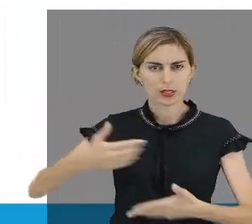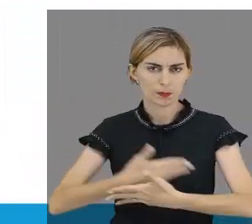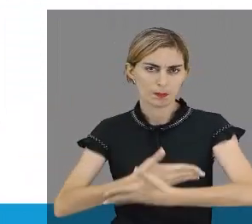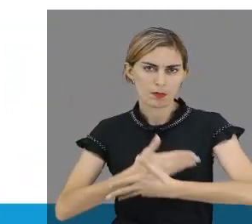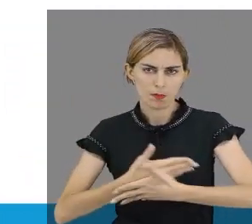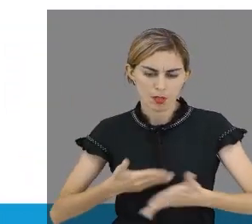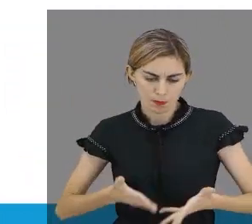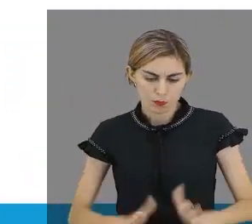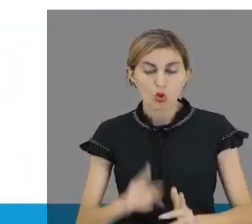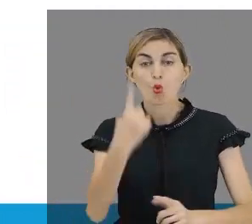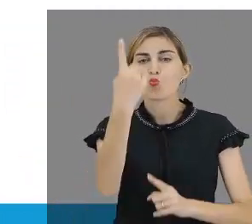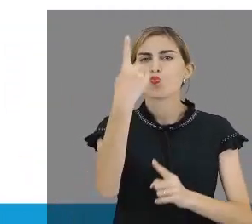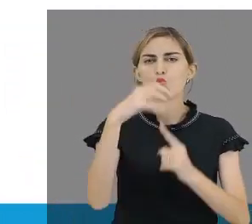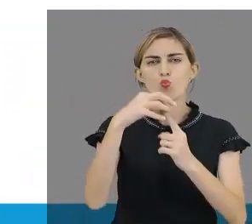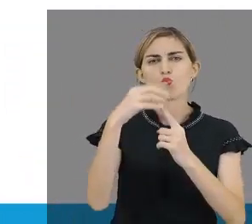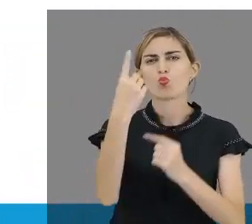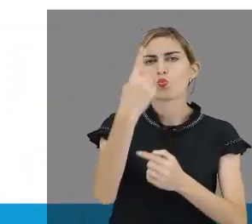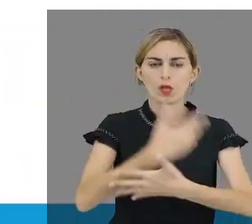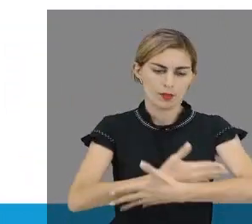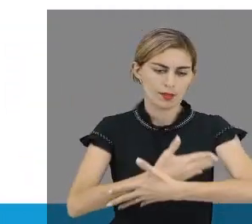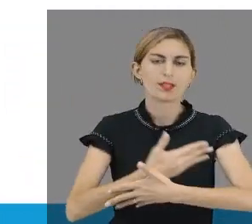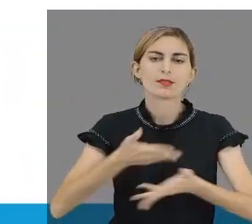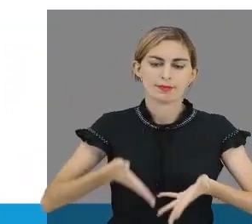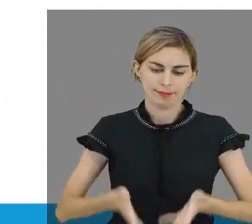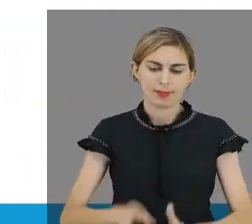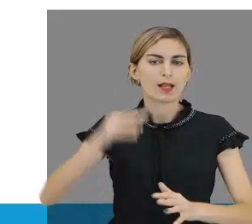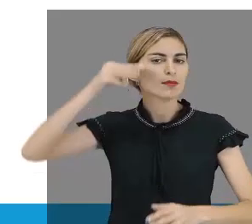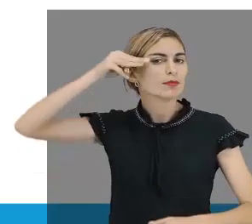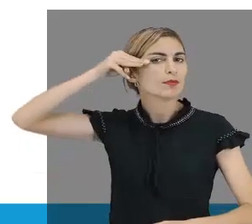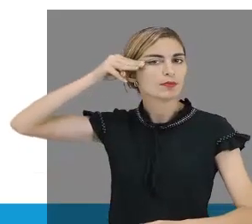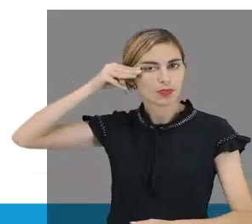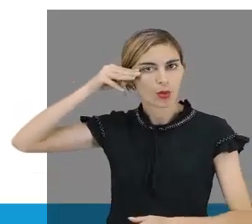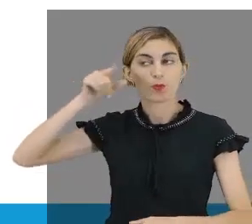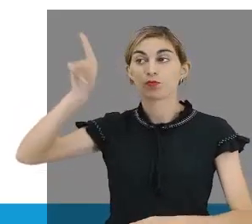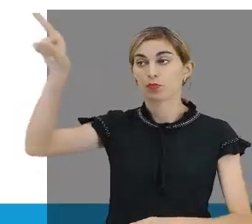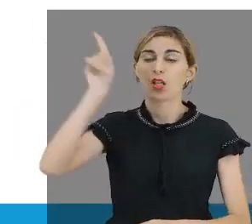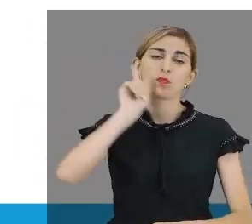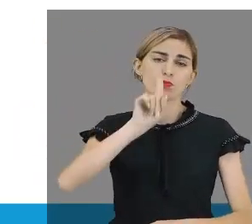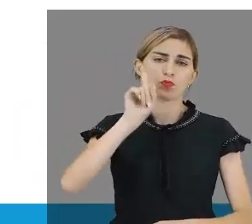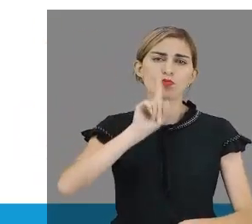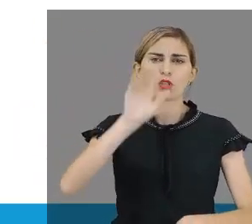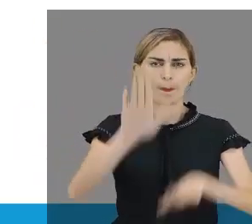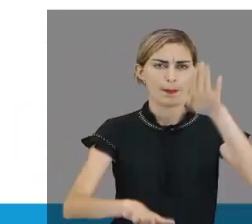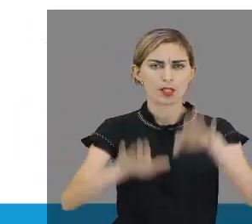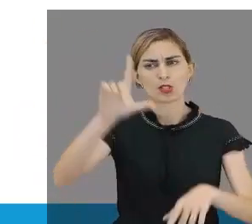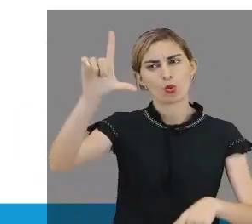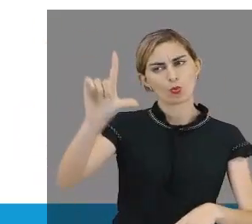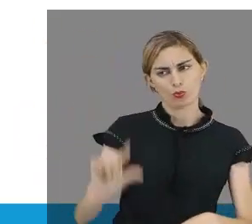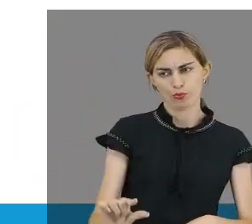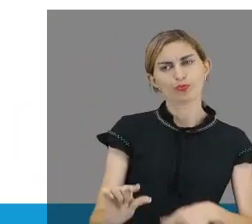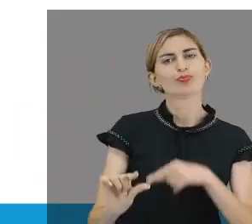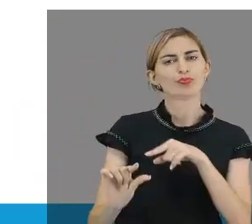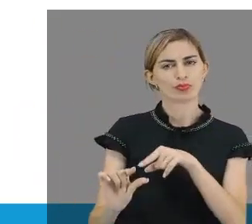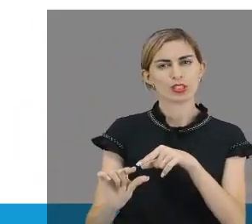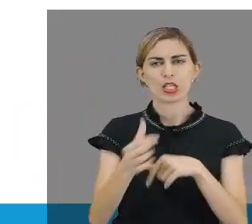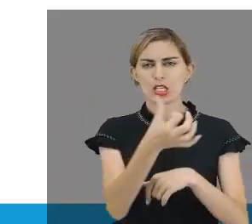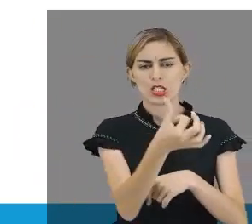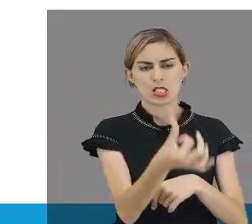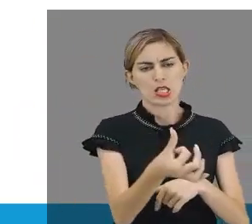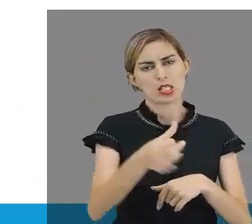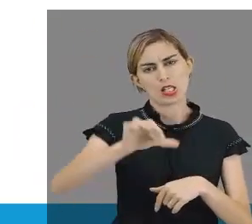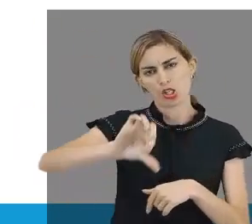700 nascimentos, uma criança nasce com síndrome de Down. Nos Estados Unidos, esse percentual cai um pouco,